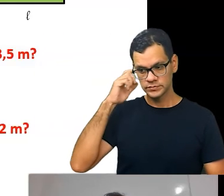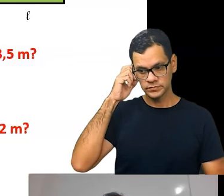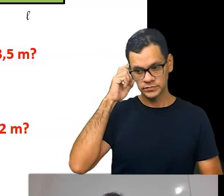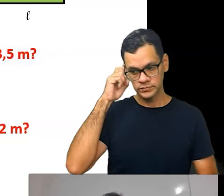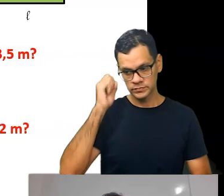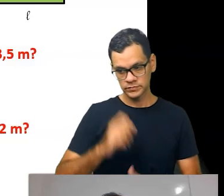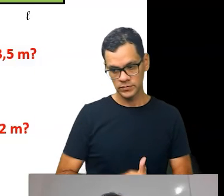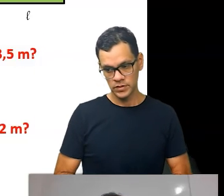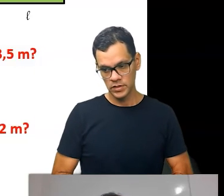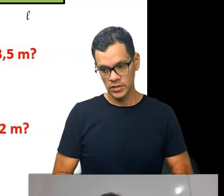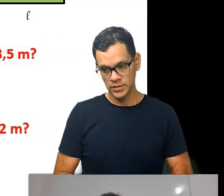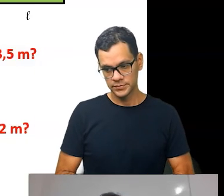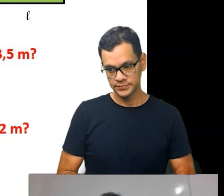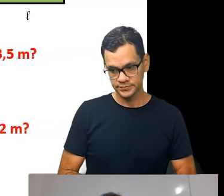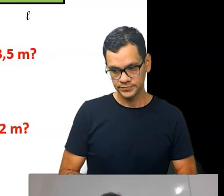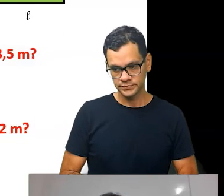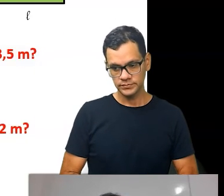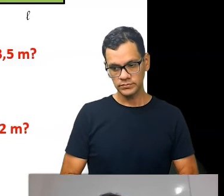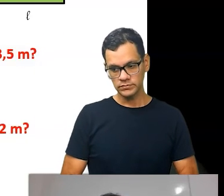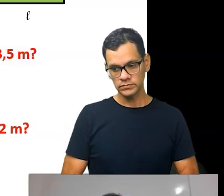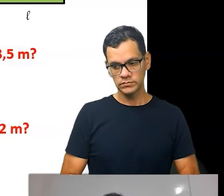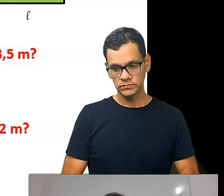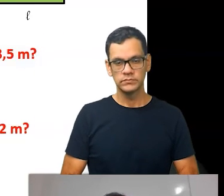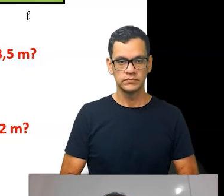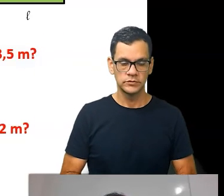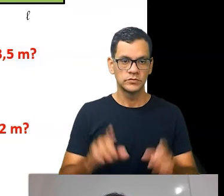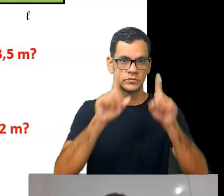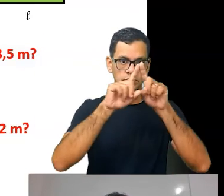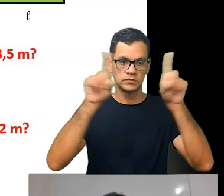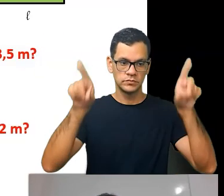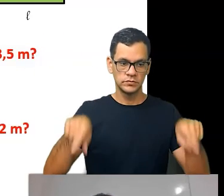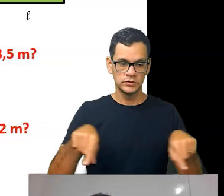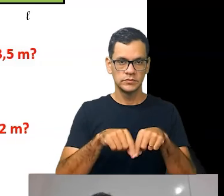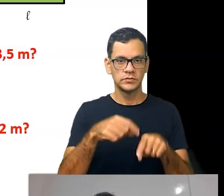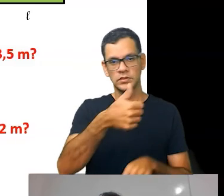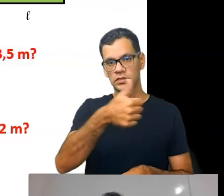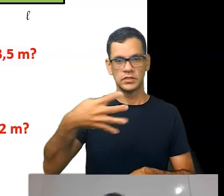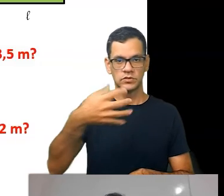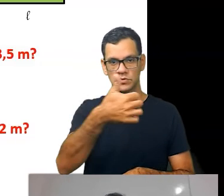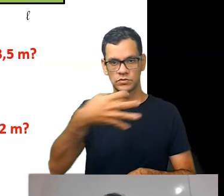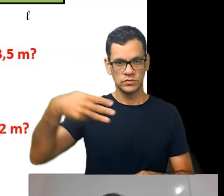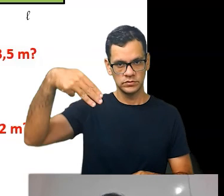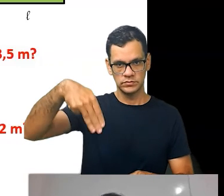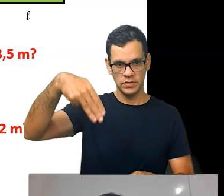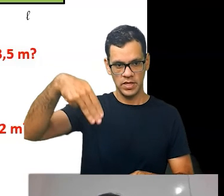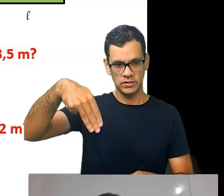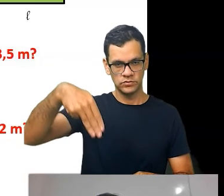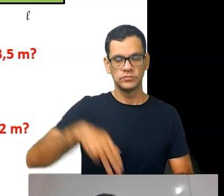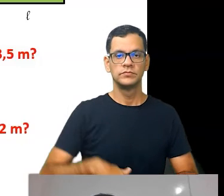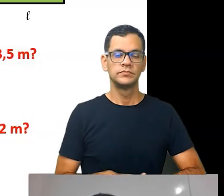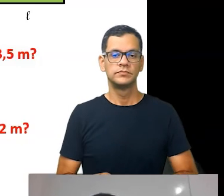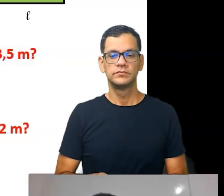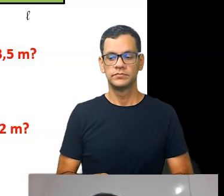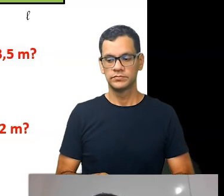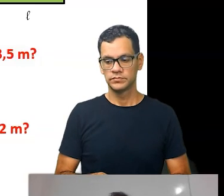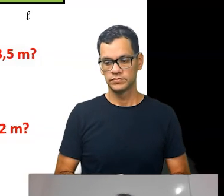que é igual a 4 vezes 3,5, 14 metros. Então, logo, o perímetro é 14 metros. Escrevi errado aqui,